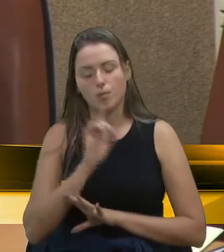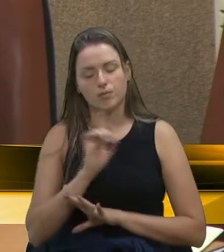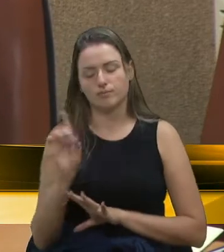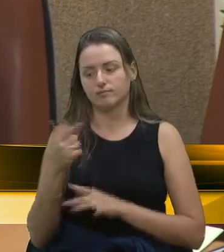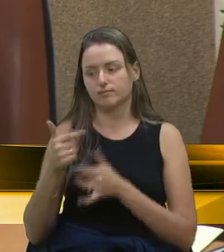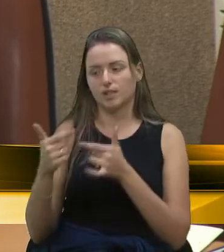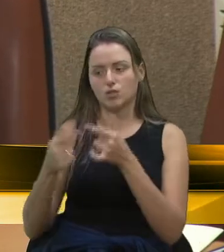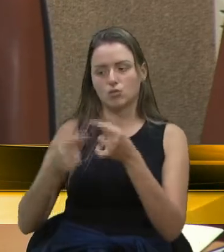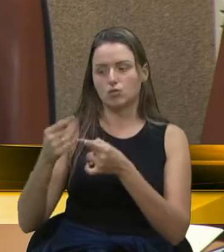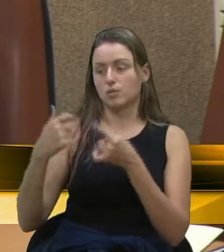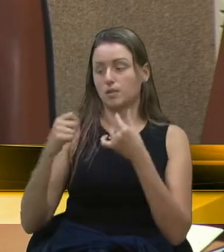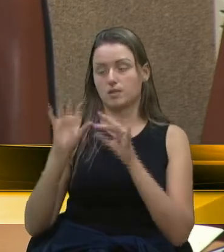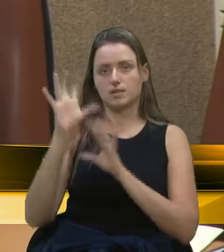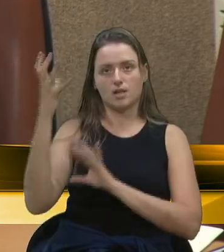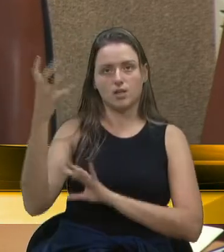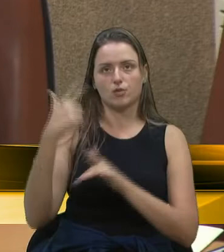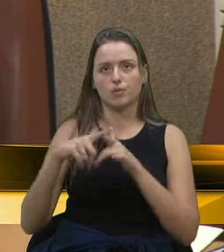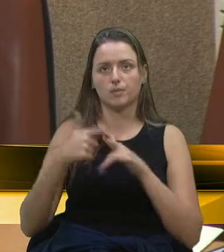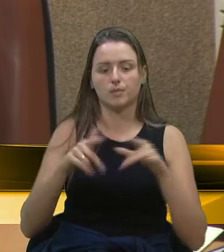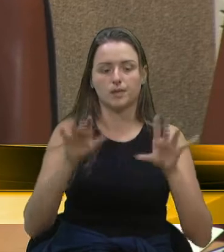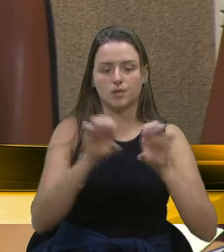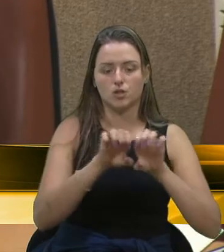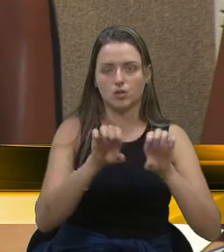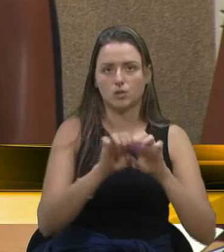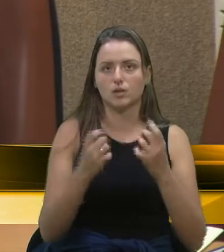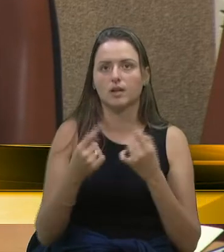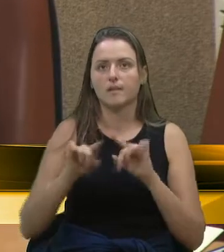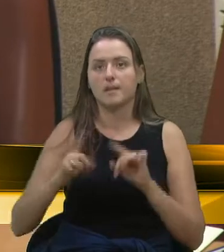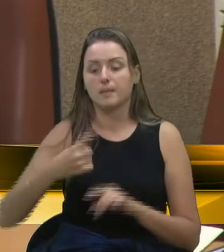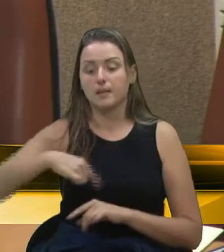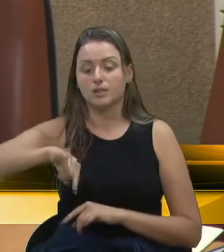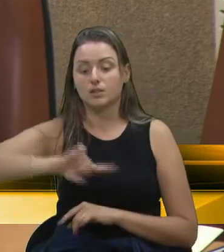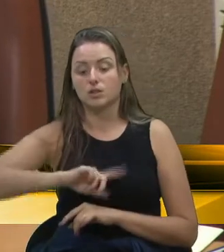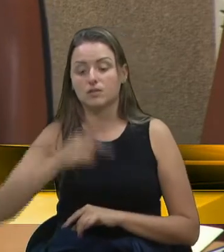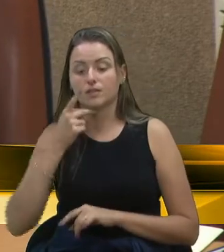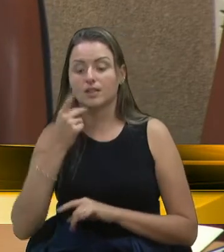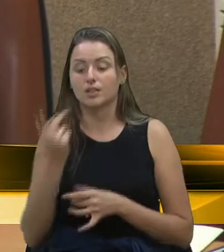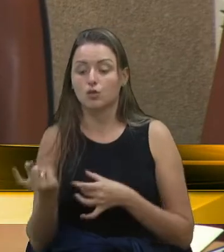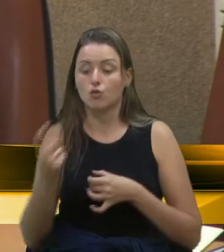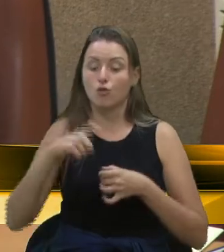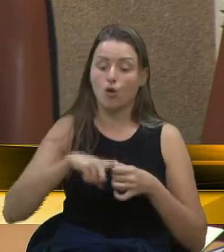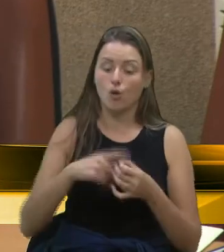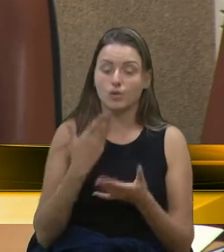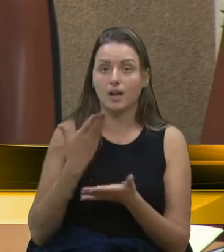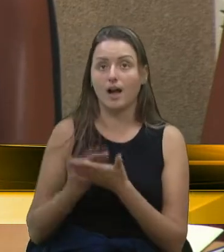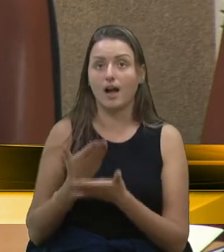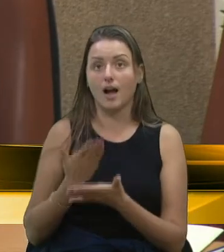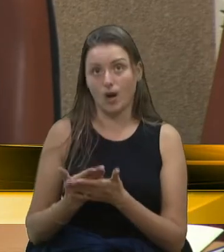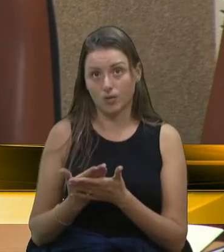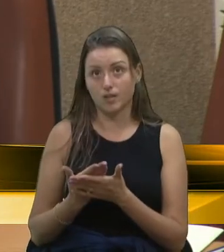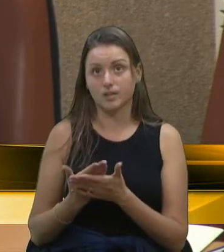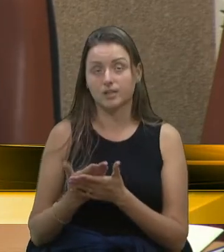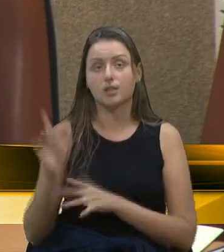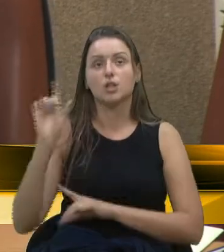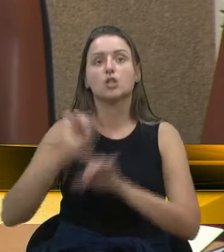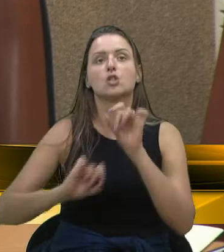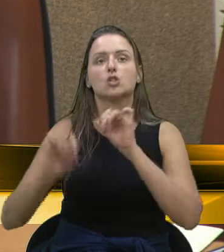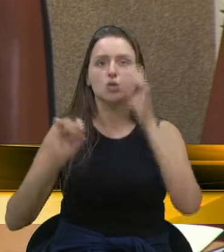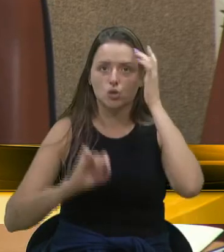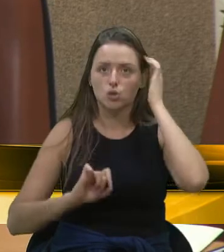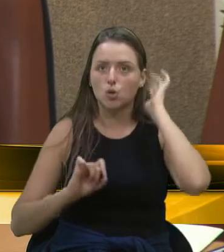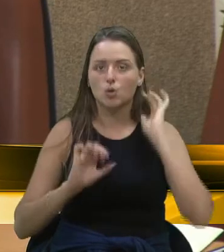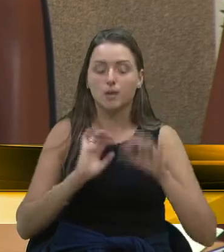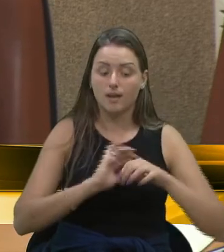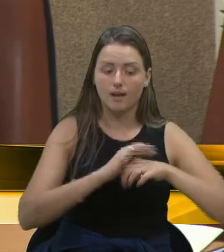que ser sanado. Mas, nesse momento, nós estamos nos referindo à volta às aulas relacionada à